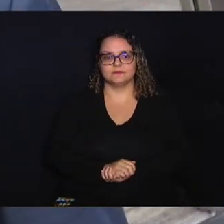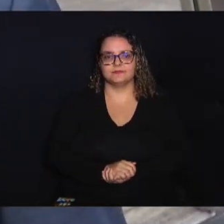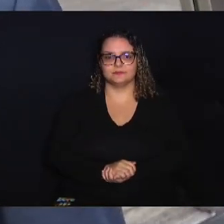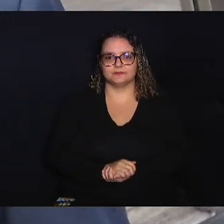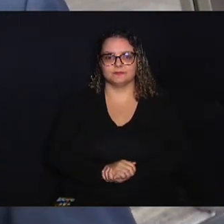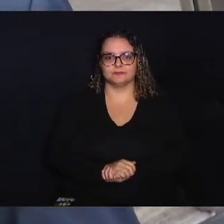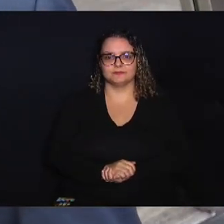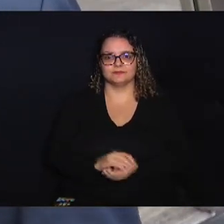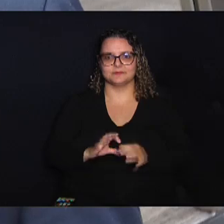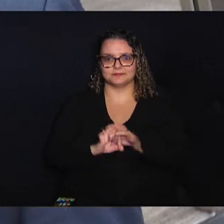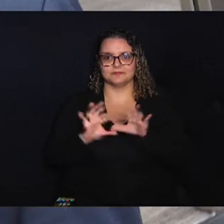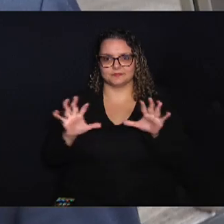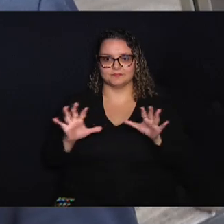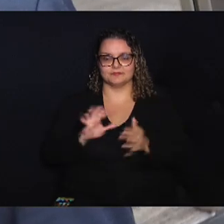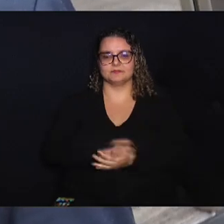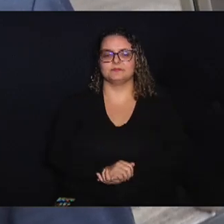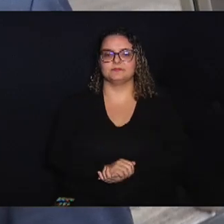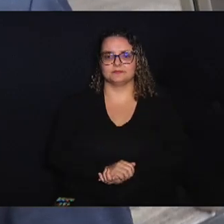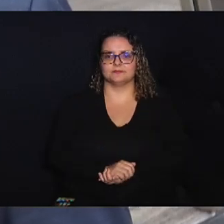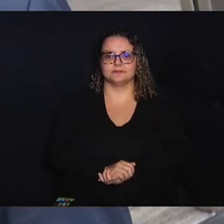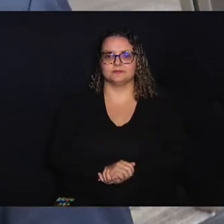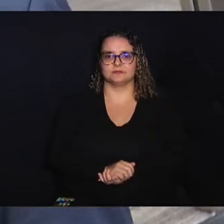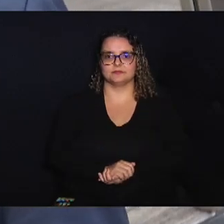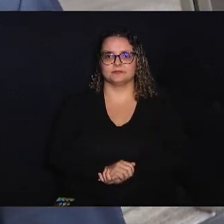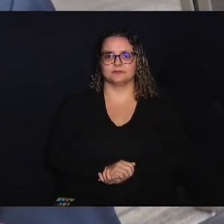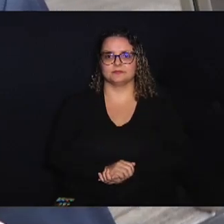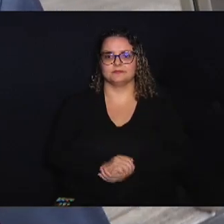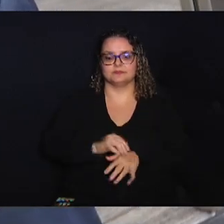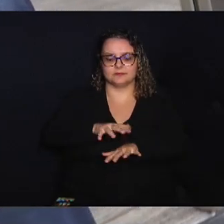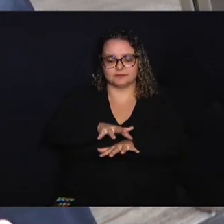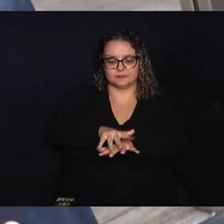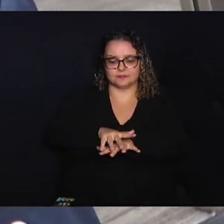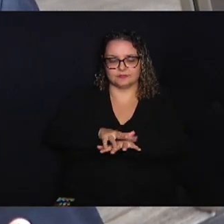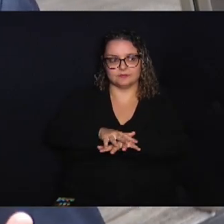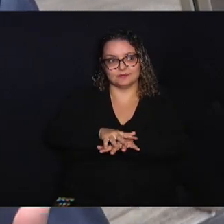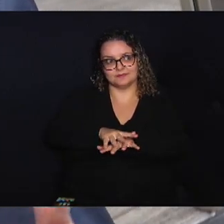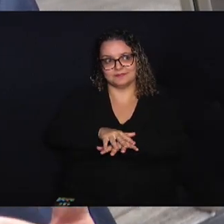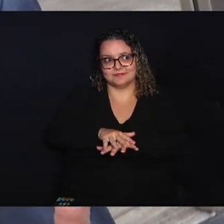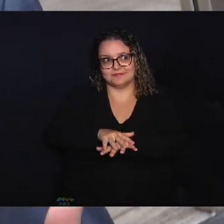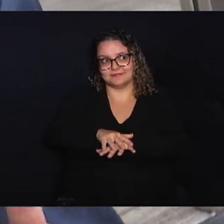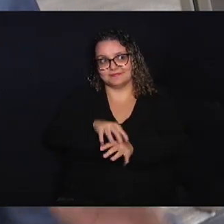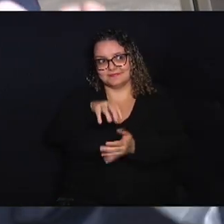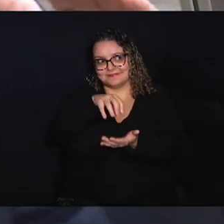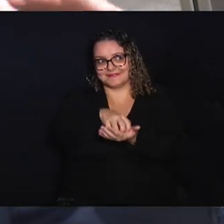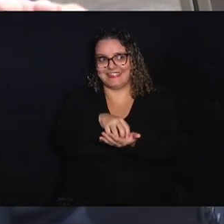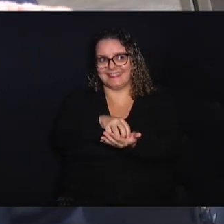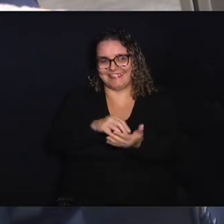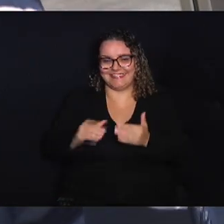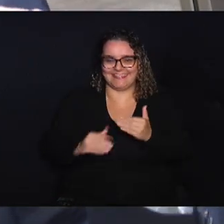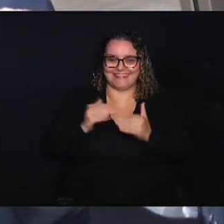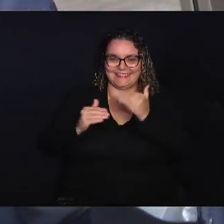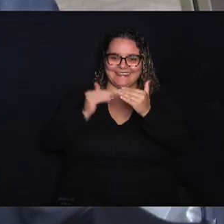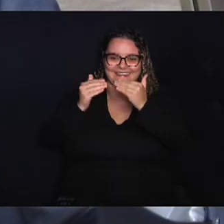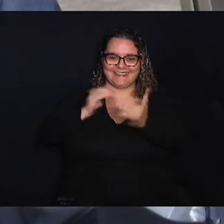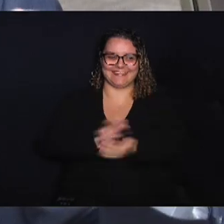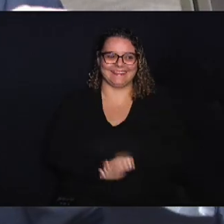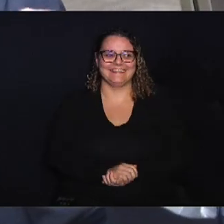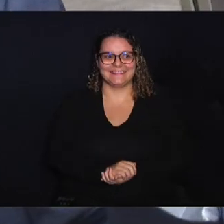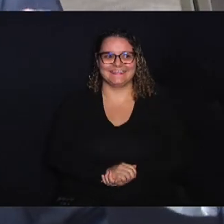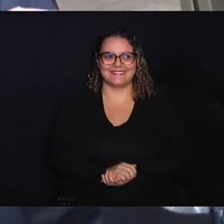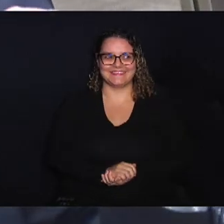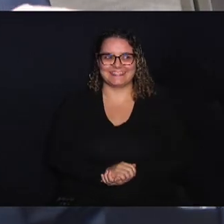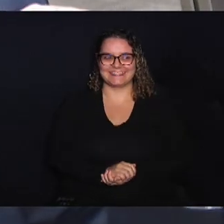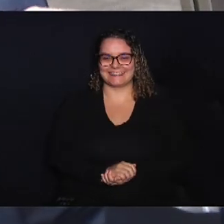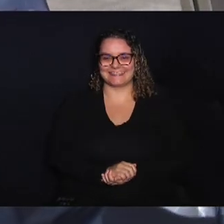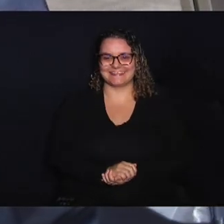pauta em código Braille, ou seja, o centro vai produzir um